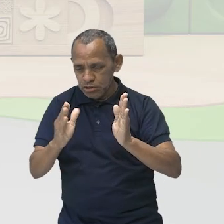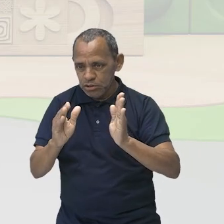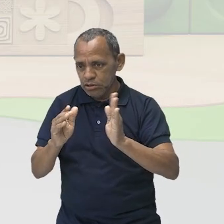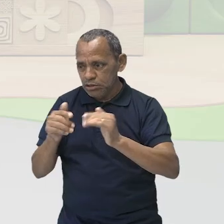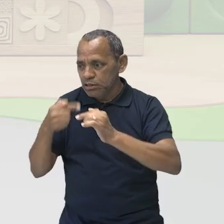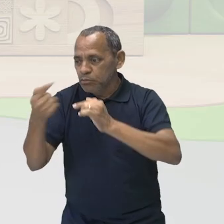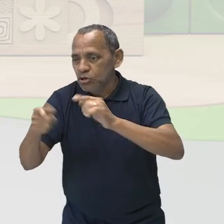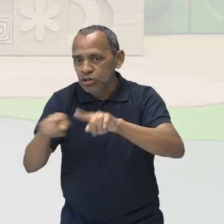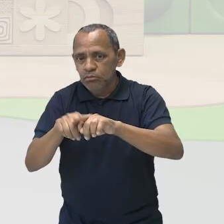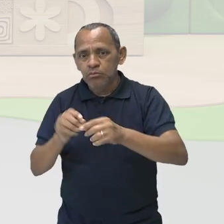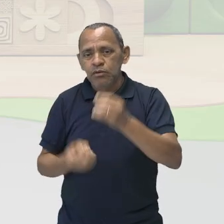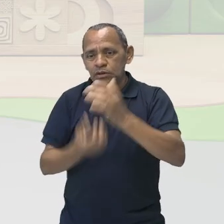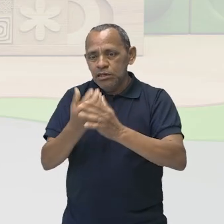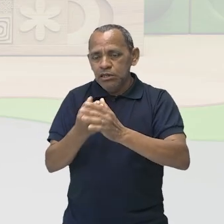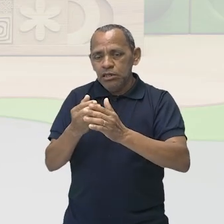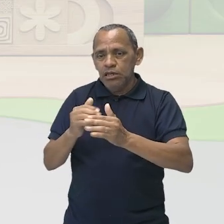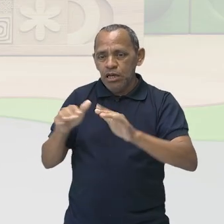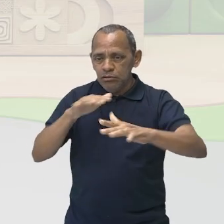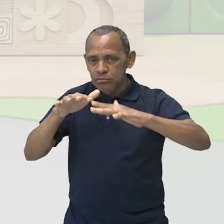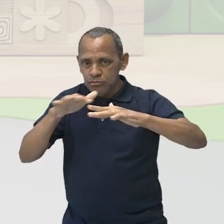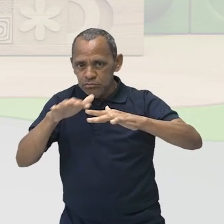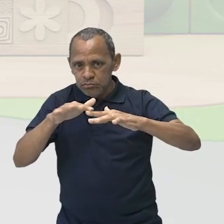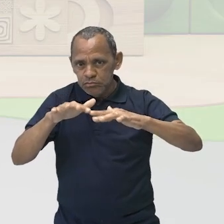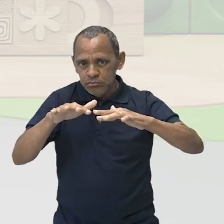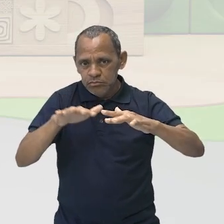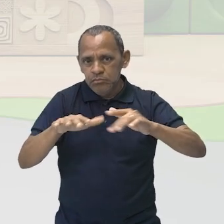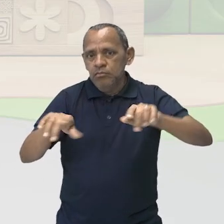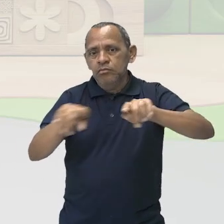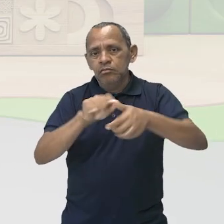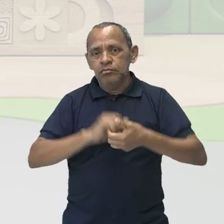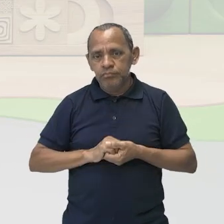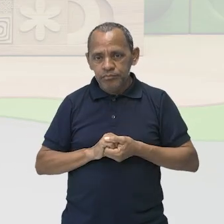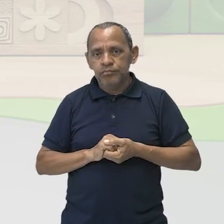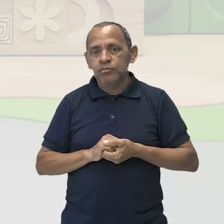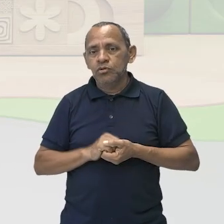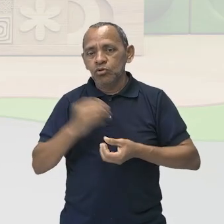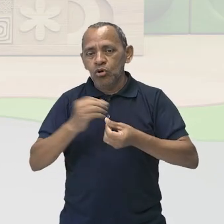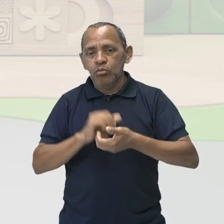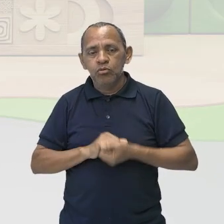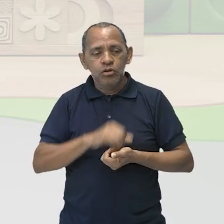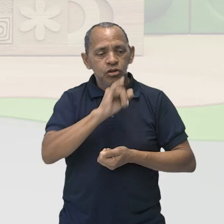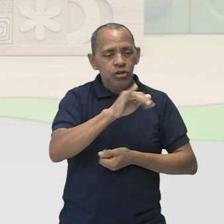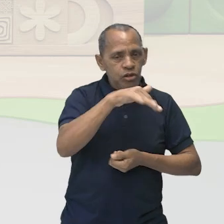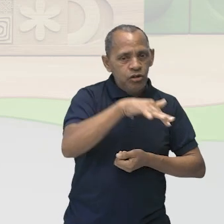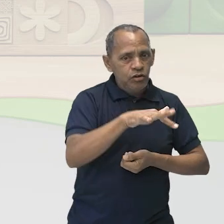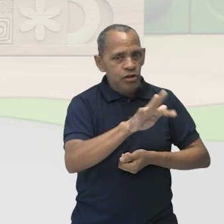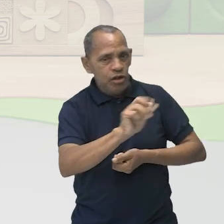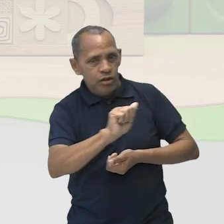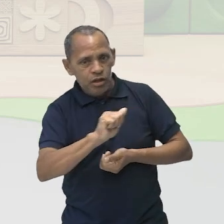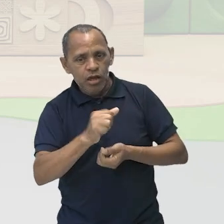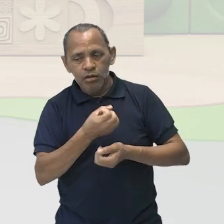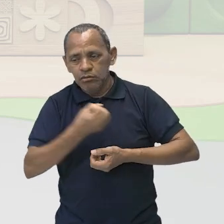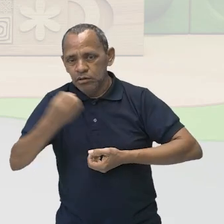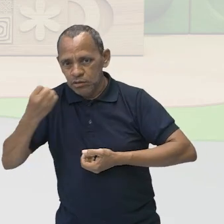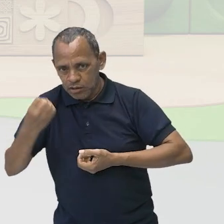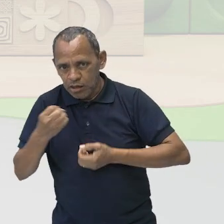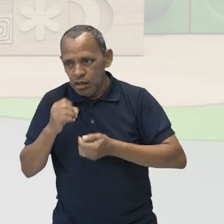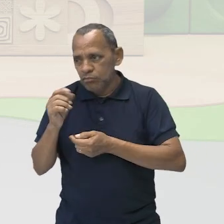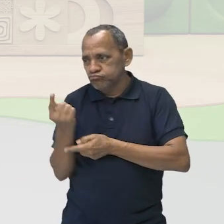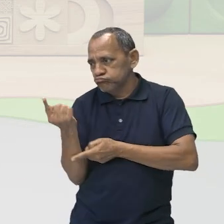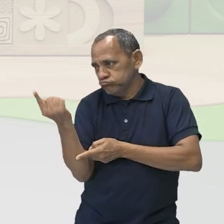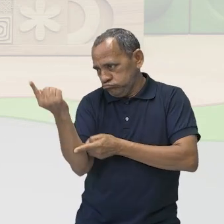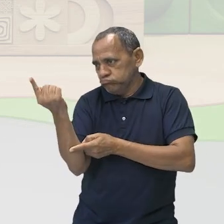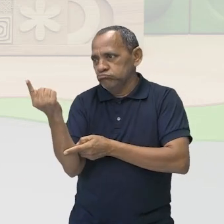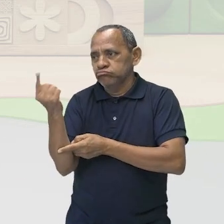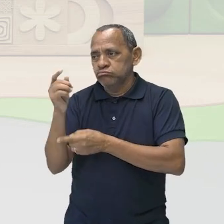origem, então, ao terremoto. Bem, como o infrassom pode viajar grandes distâncias pelo ar e pelo